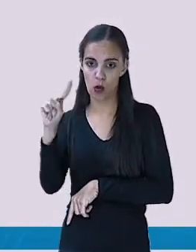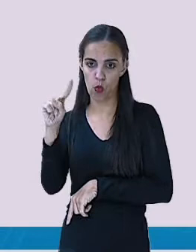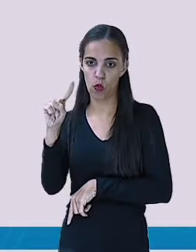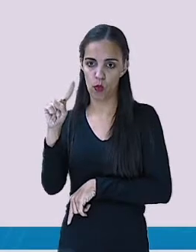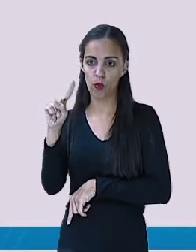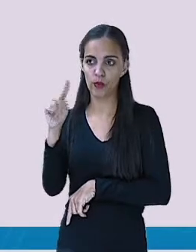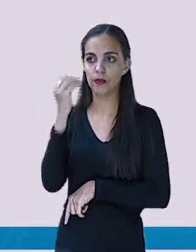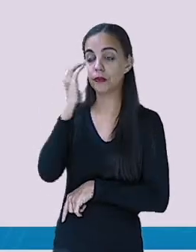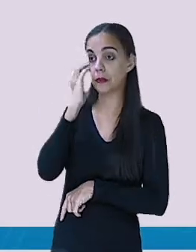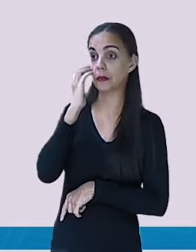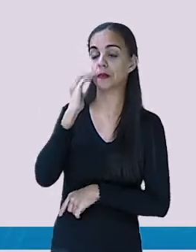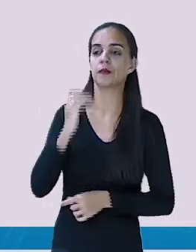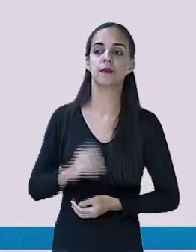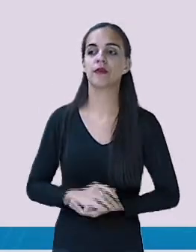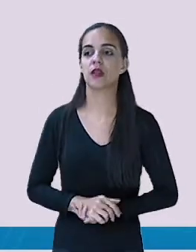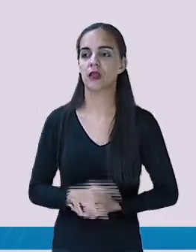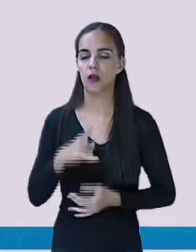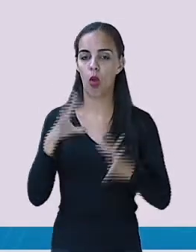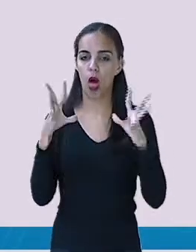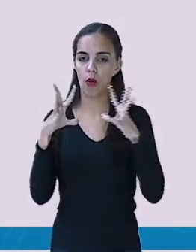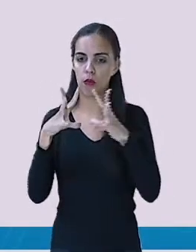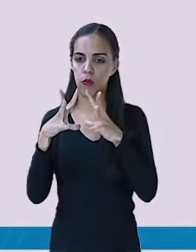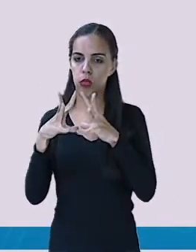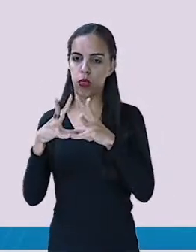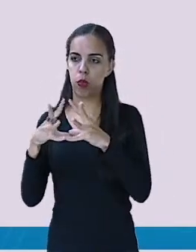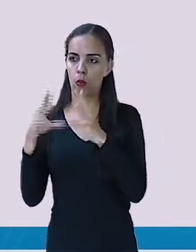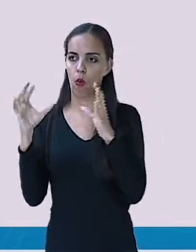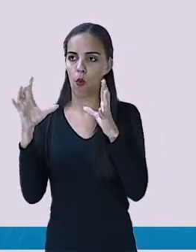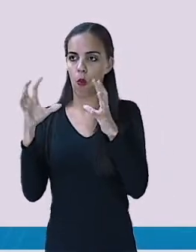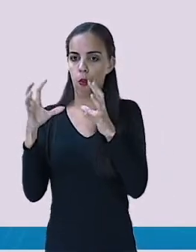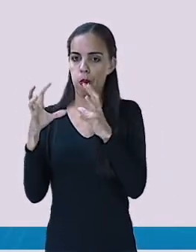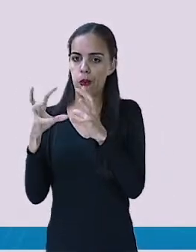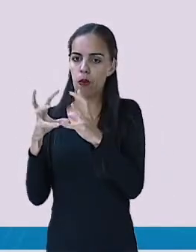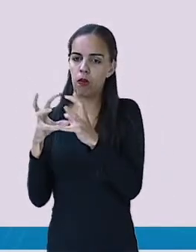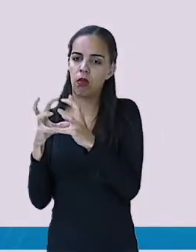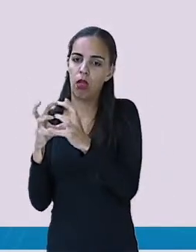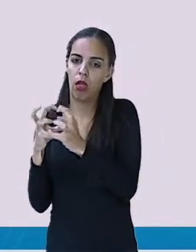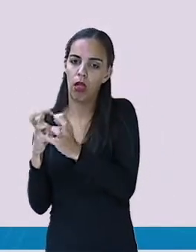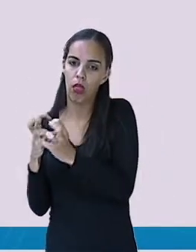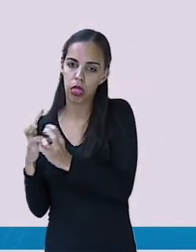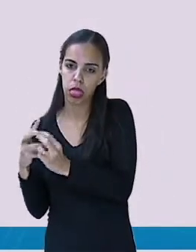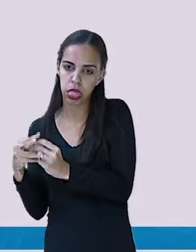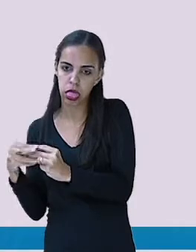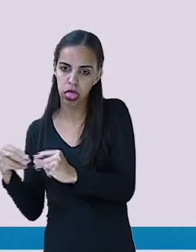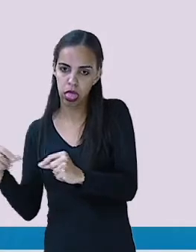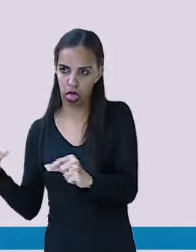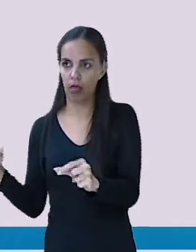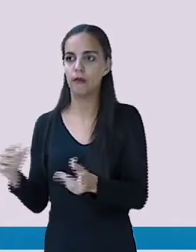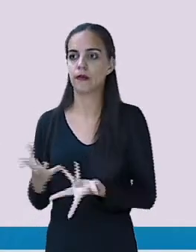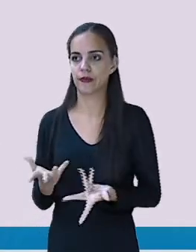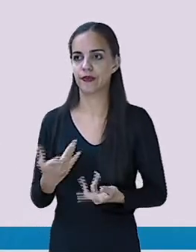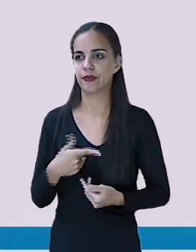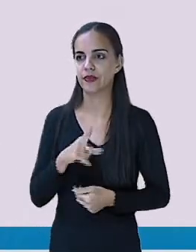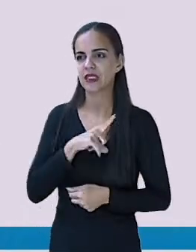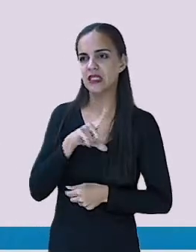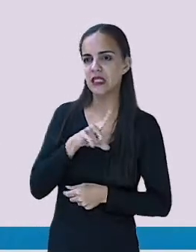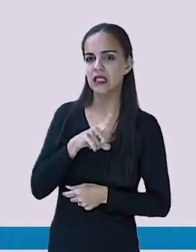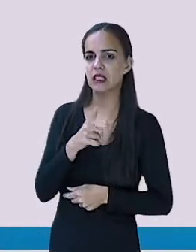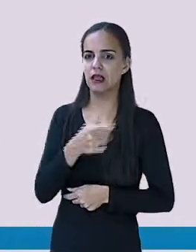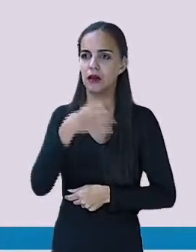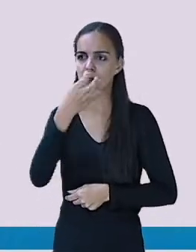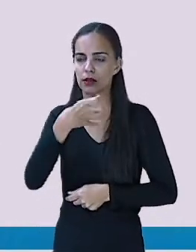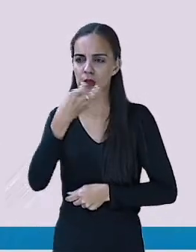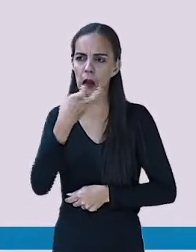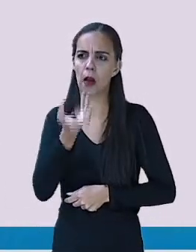temos aqui a transformação que está acontecendo Então substâncias químicas que estavam presentes na